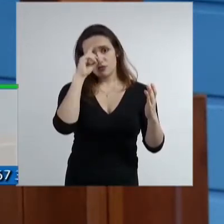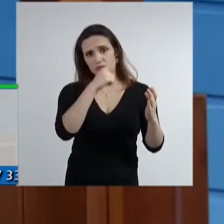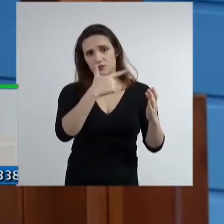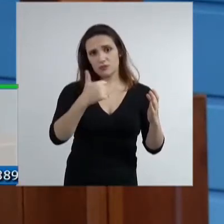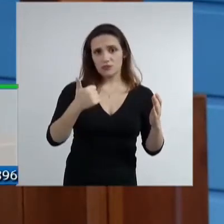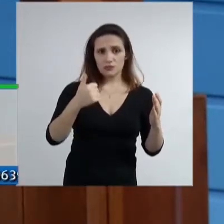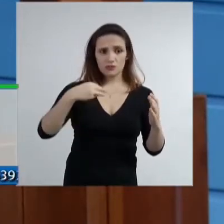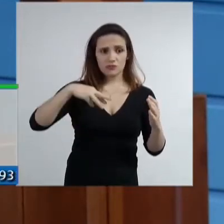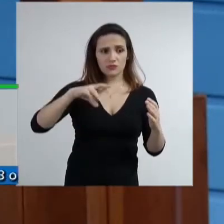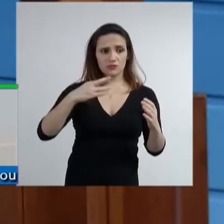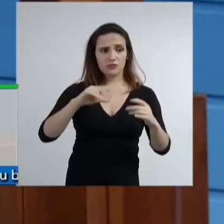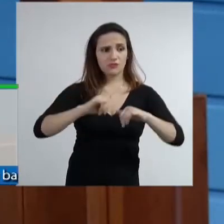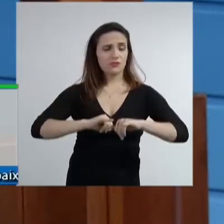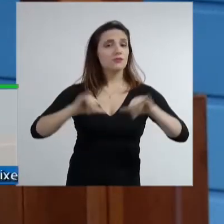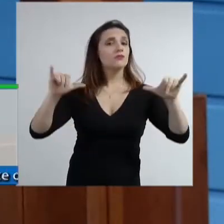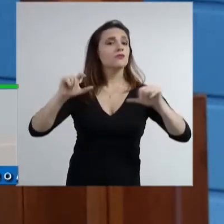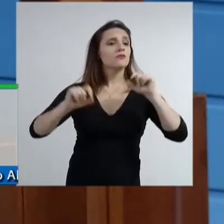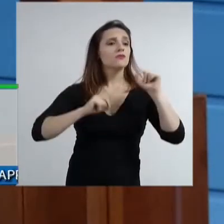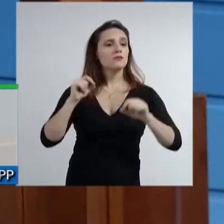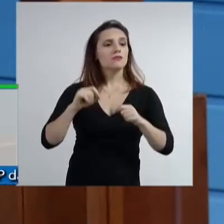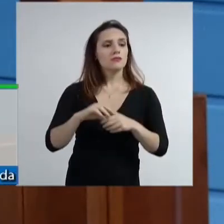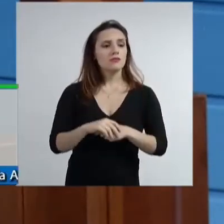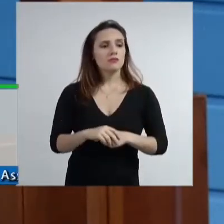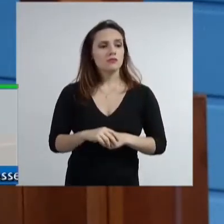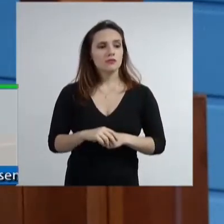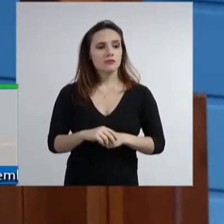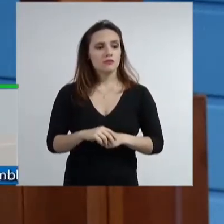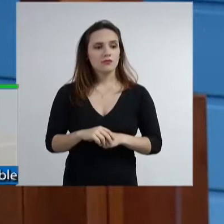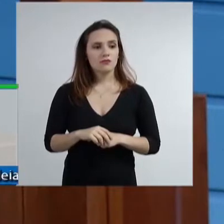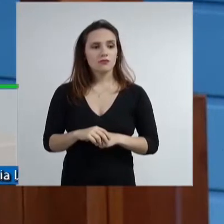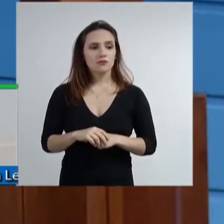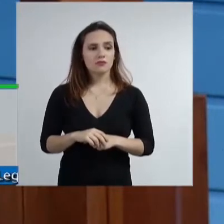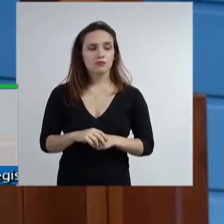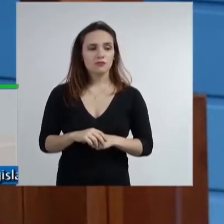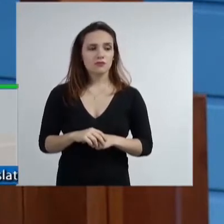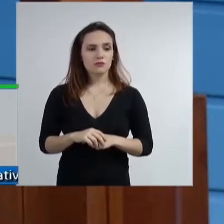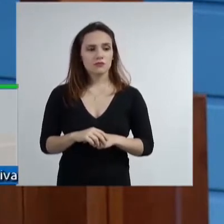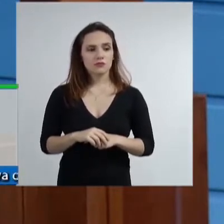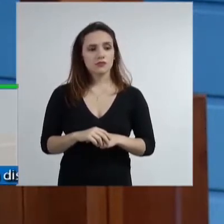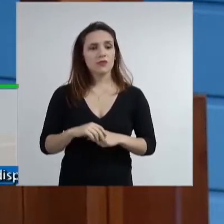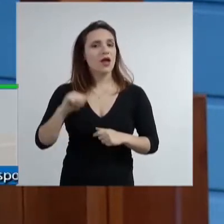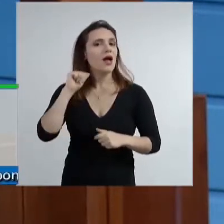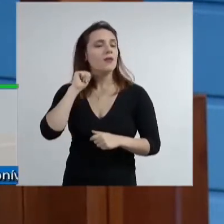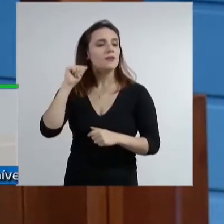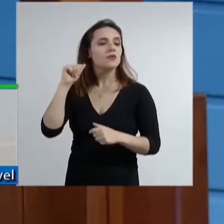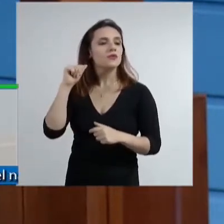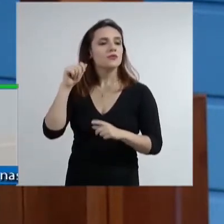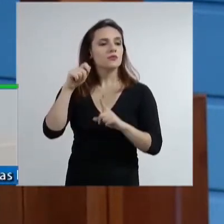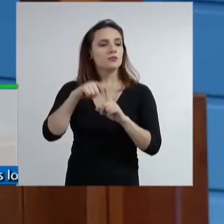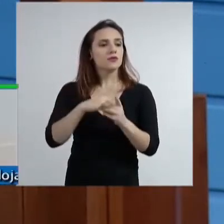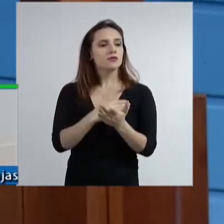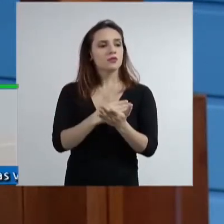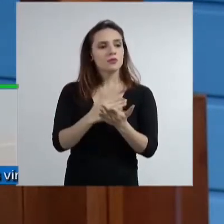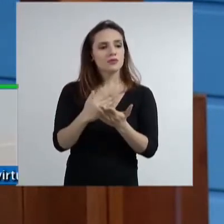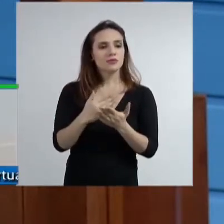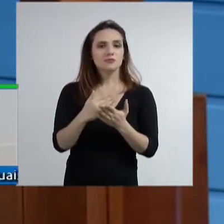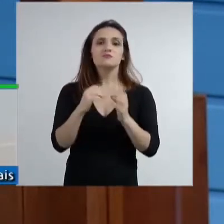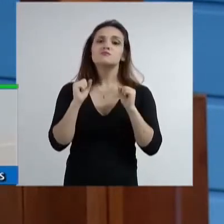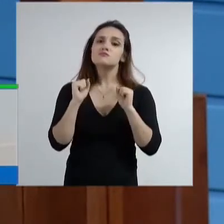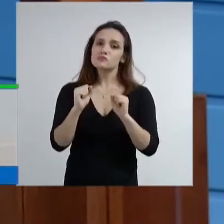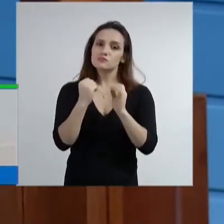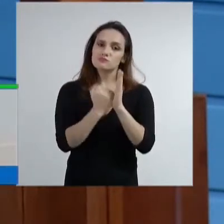março, noticiando, comunicando que a partir de abril a conta de luz pode ter